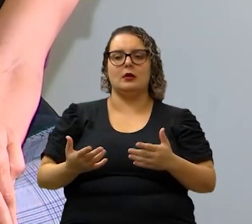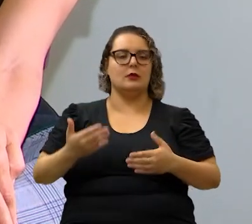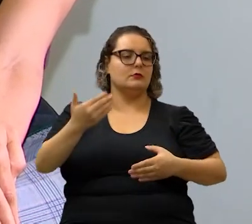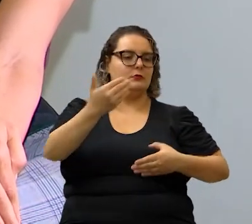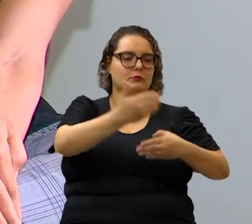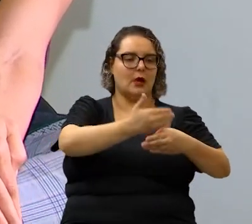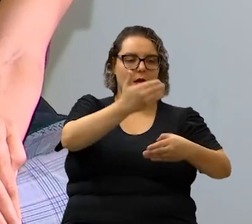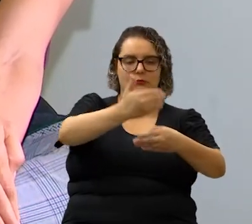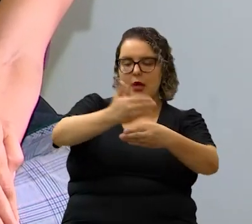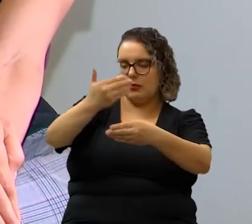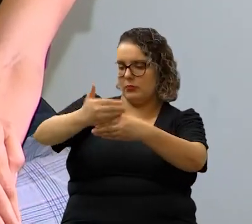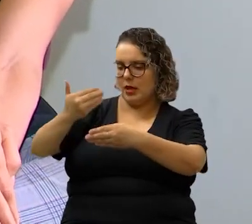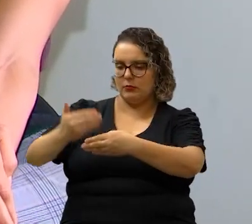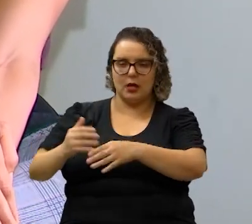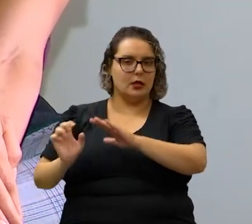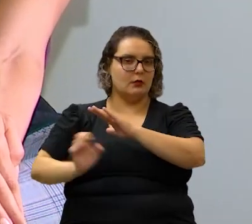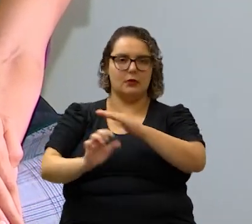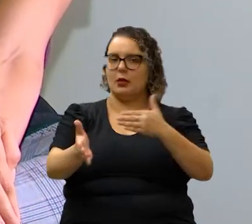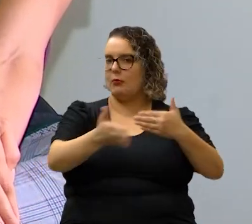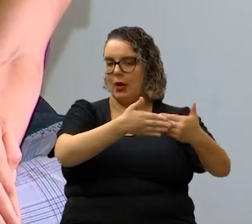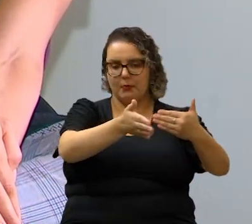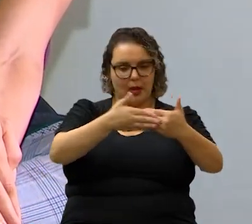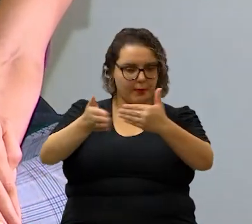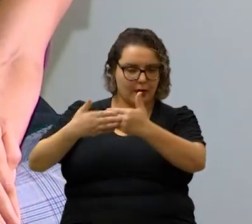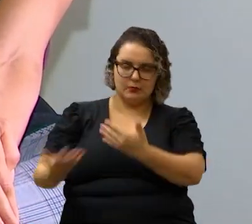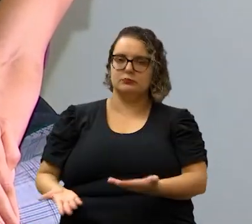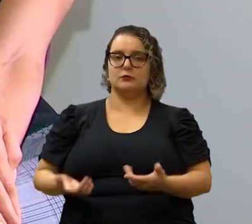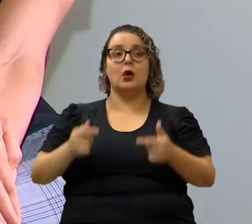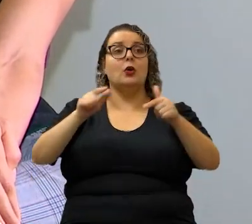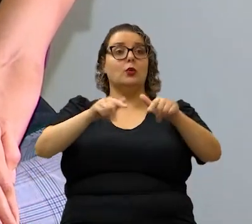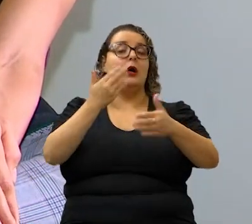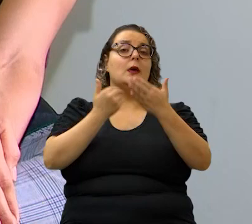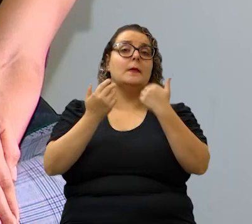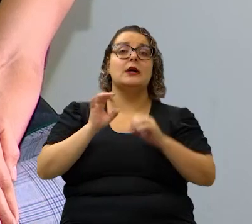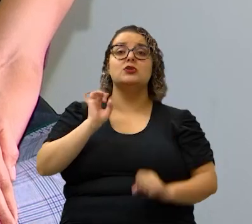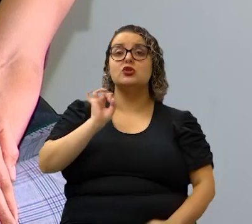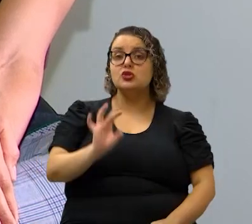Negócios fechados, principalmente locais de alimentação que só